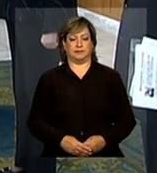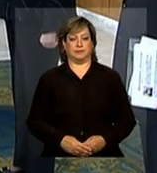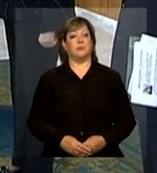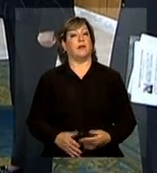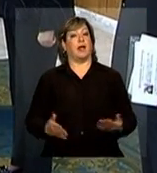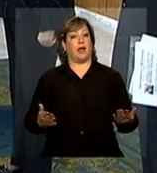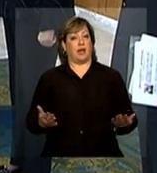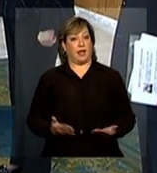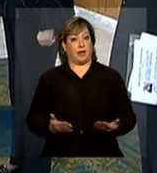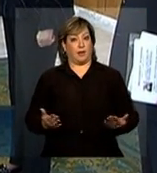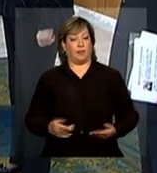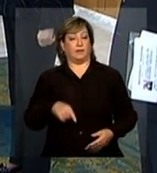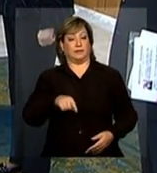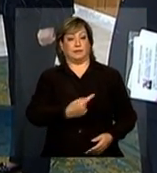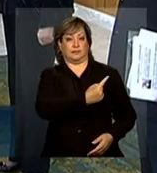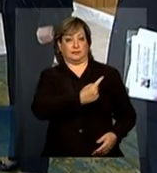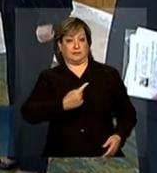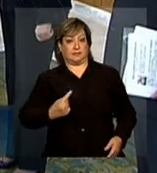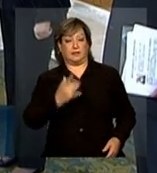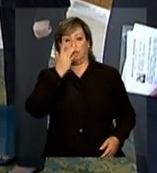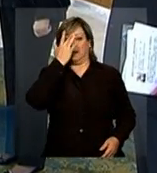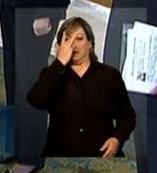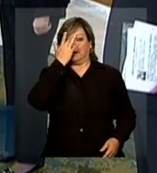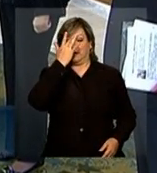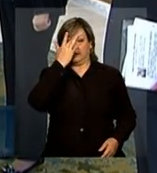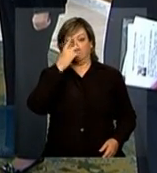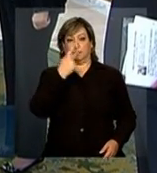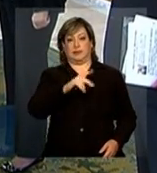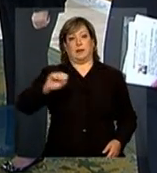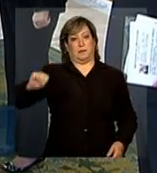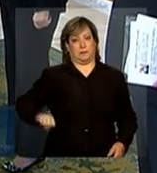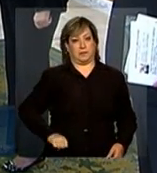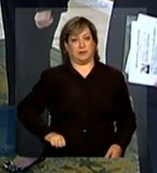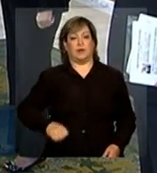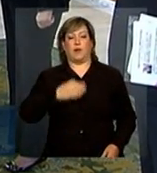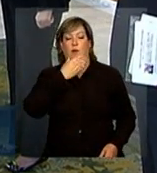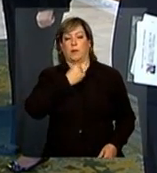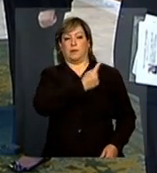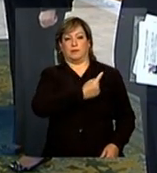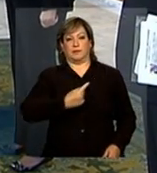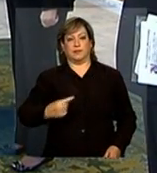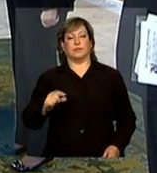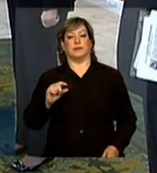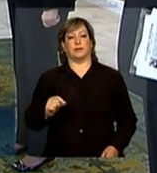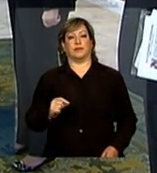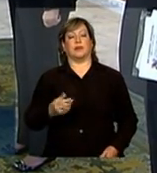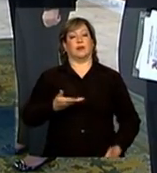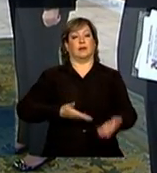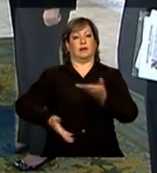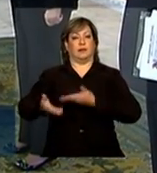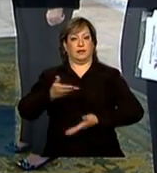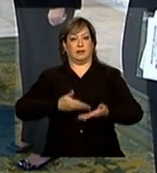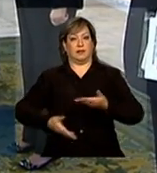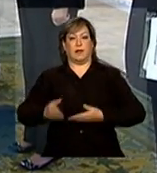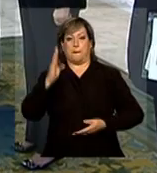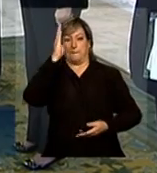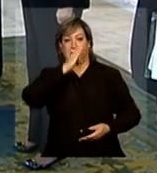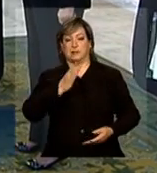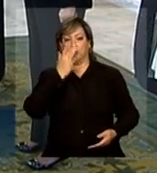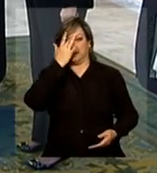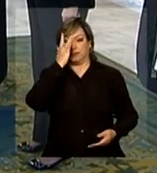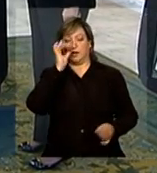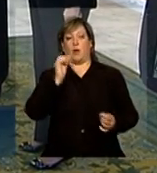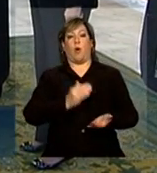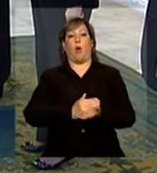Agora é a vez do embaixador da Índia. As relações diplomáticas entre Índia e Brasil começaram no